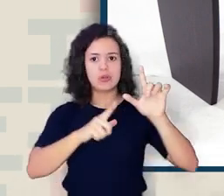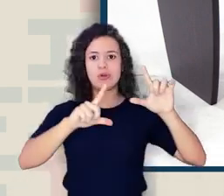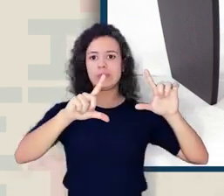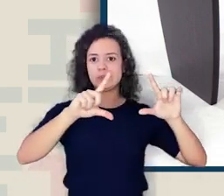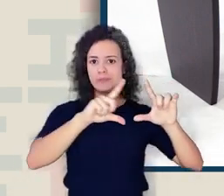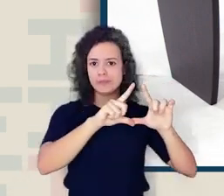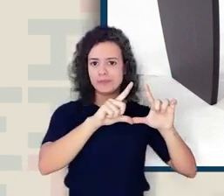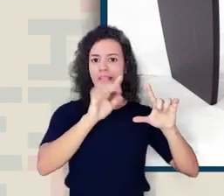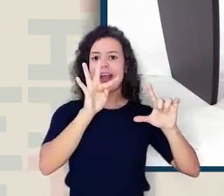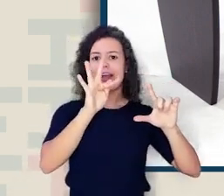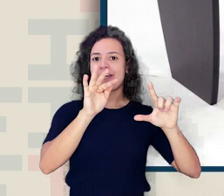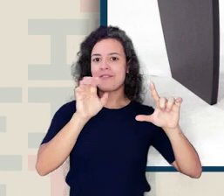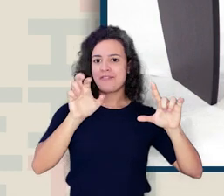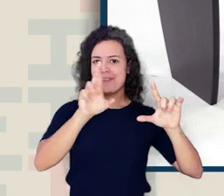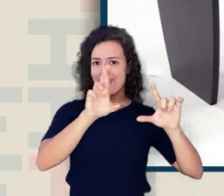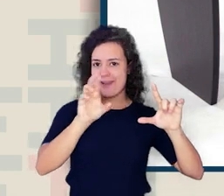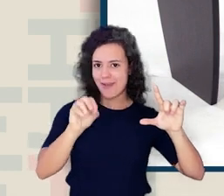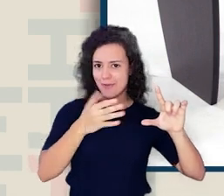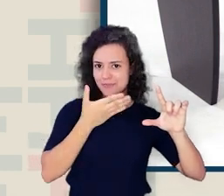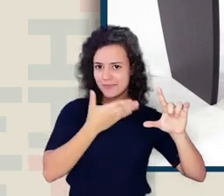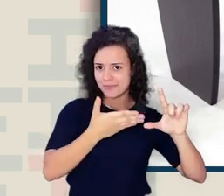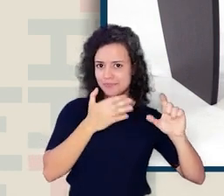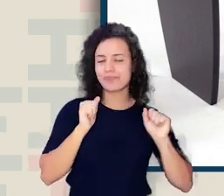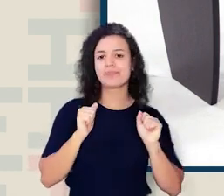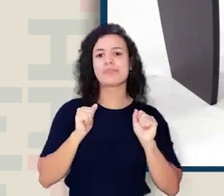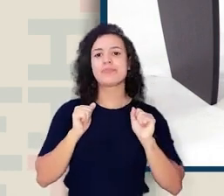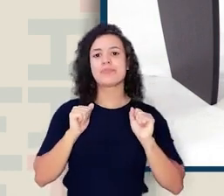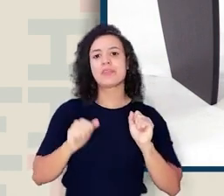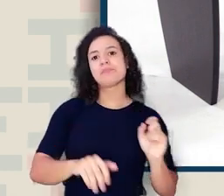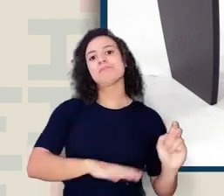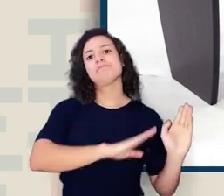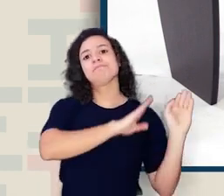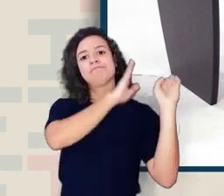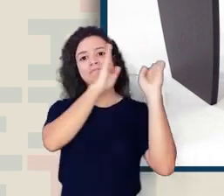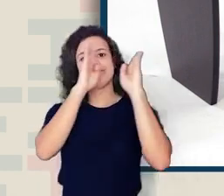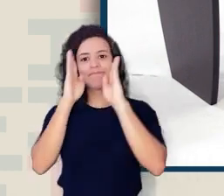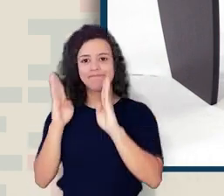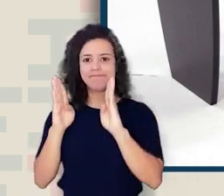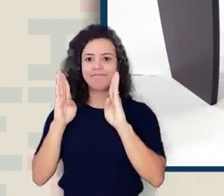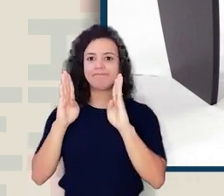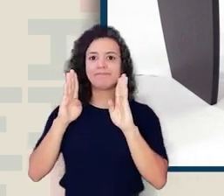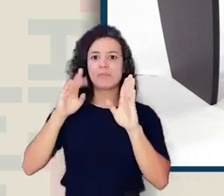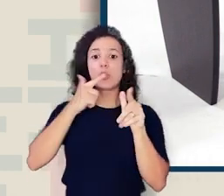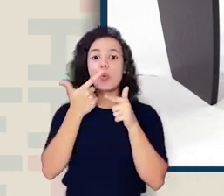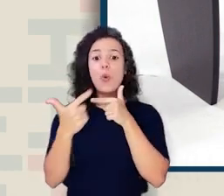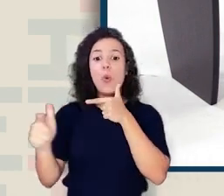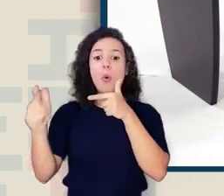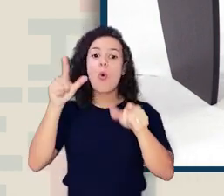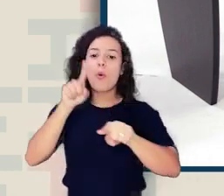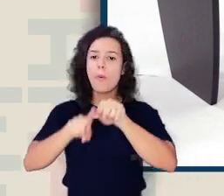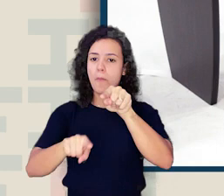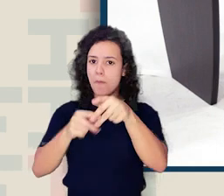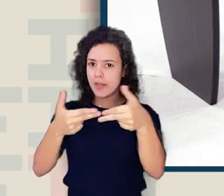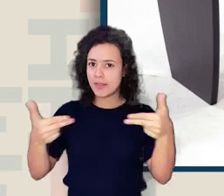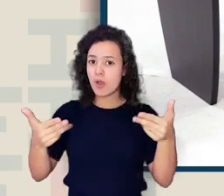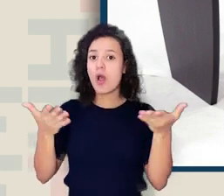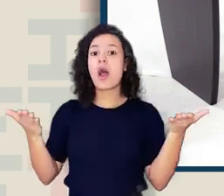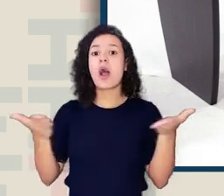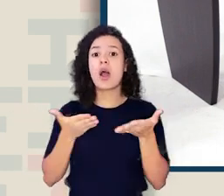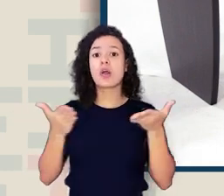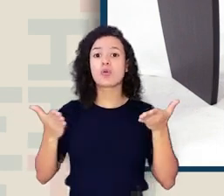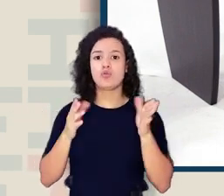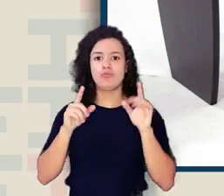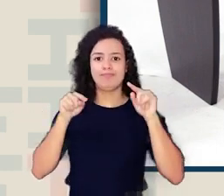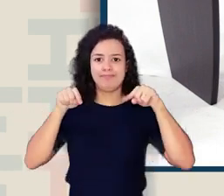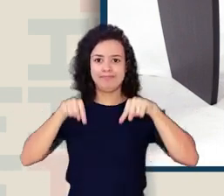Mostrado o ferro do maracatu, e caminhando depois para a gente se aprofundar nesses outros instrumentos,